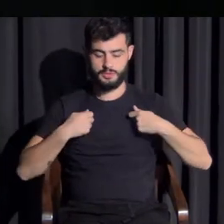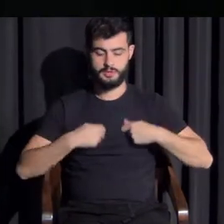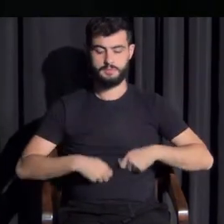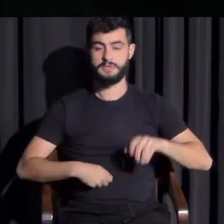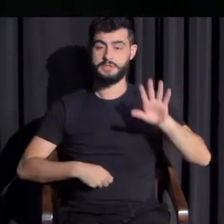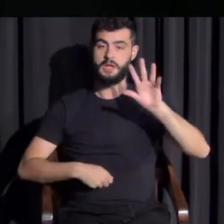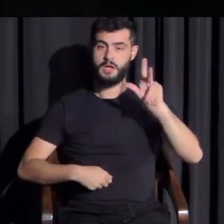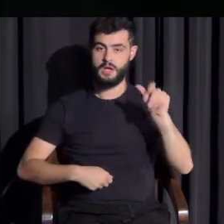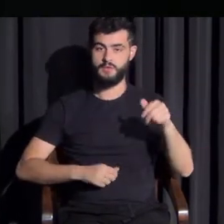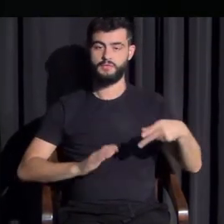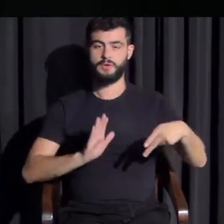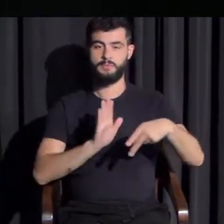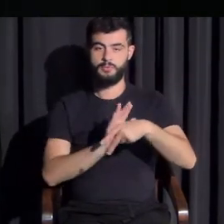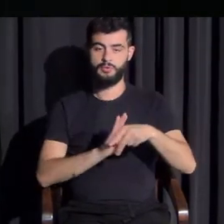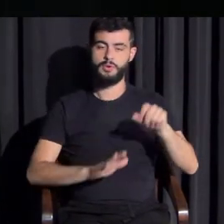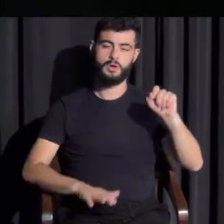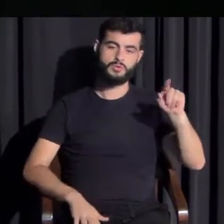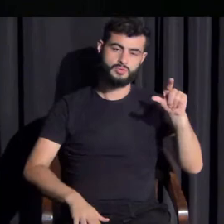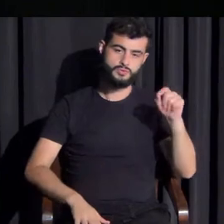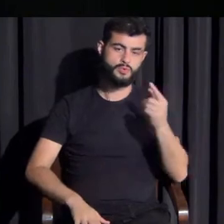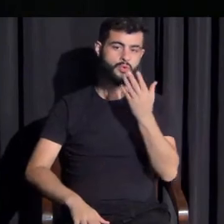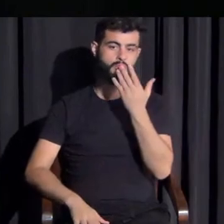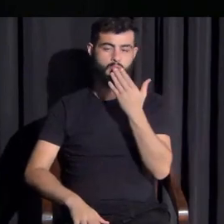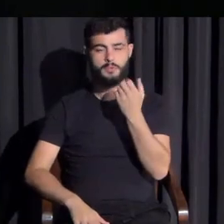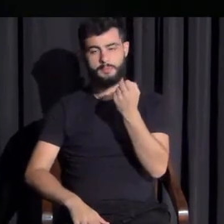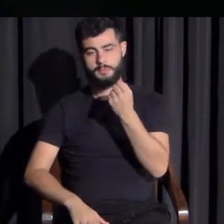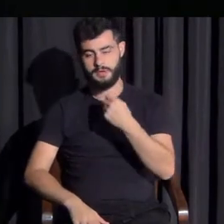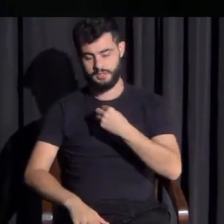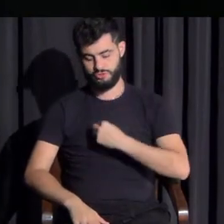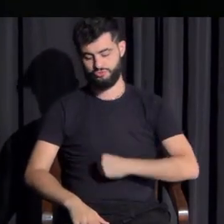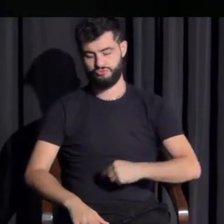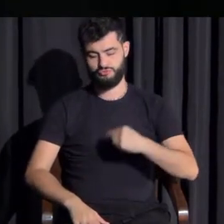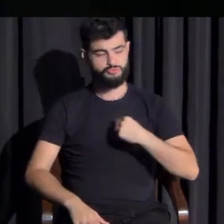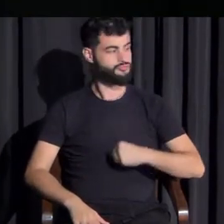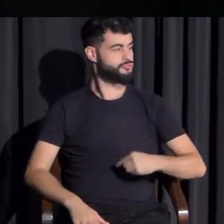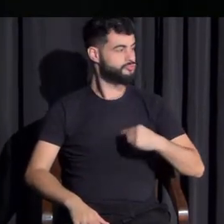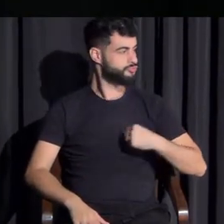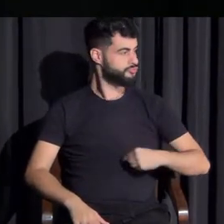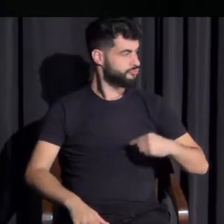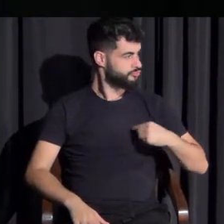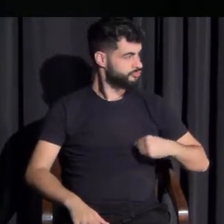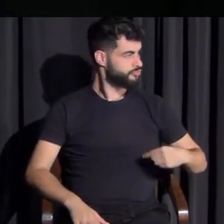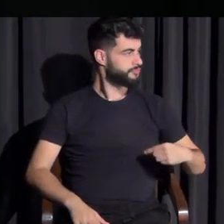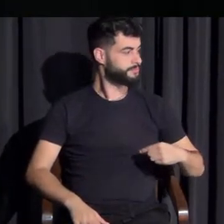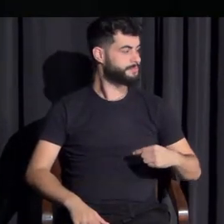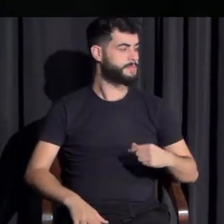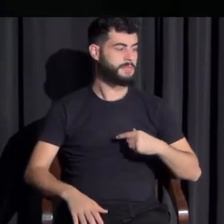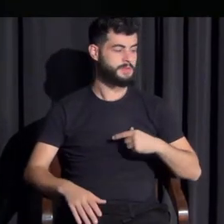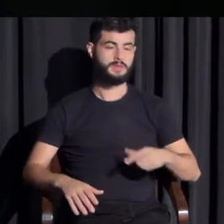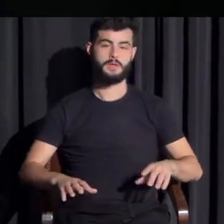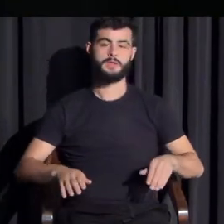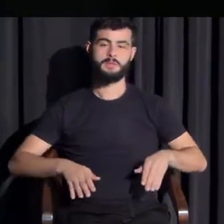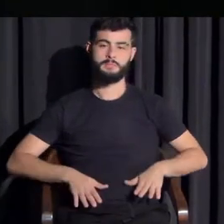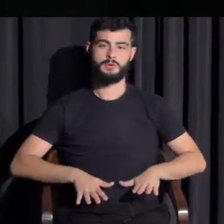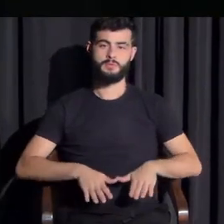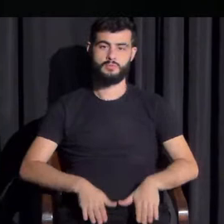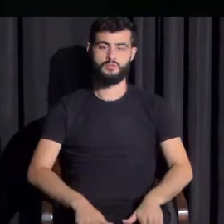com listas brancas, estampada, estou com uma bermuda saruel e uma bota.